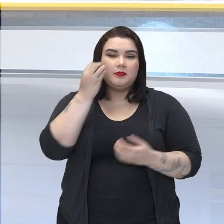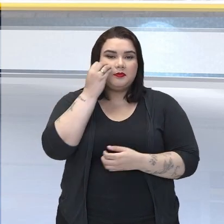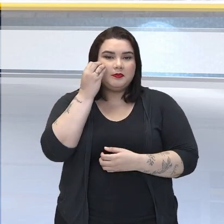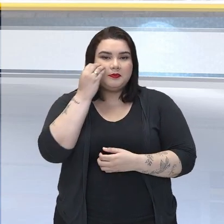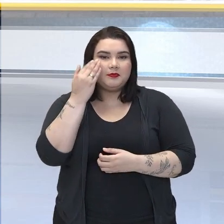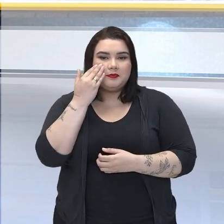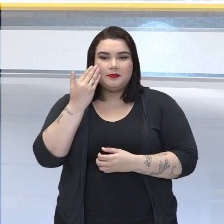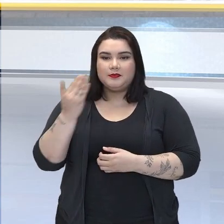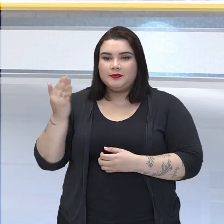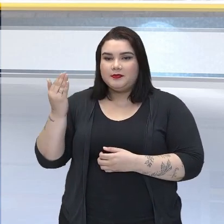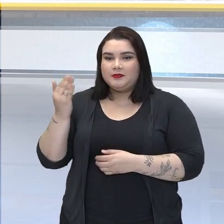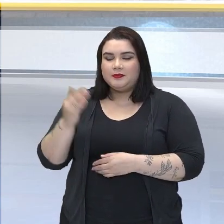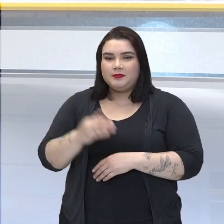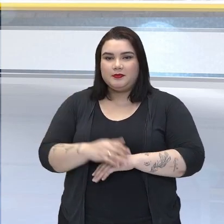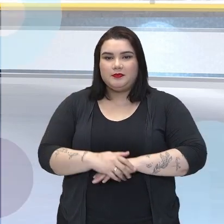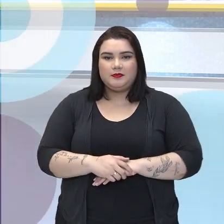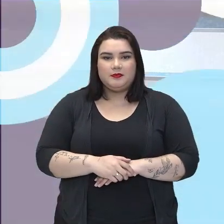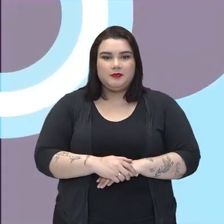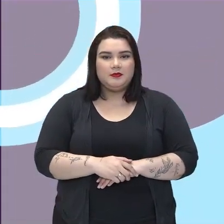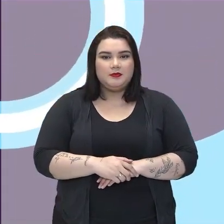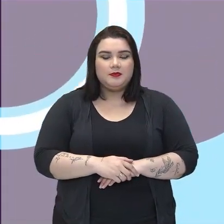as respostas.